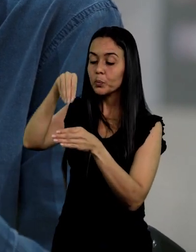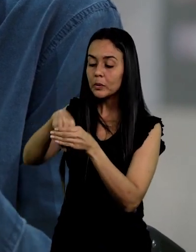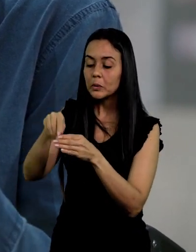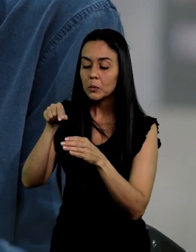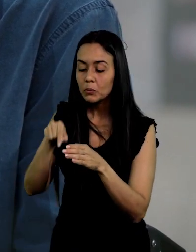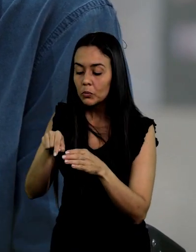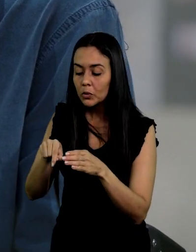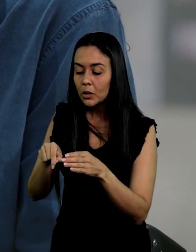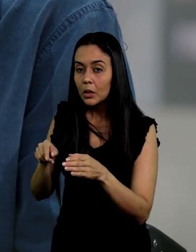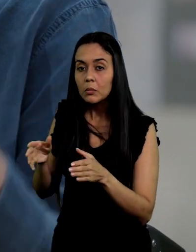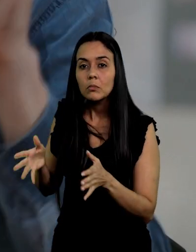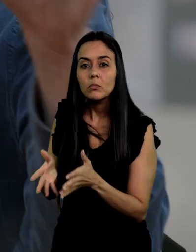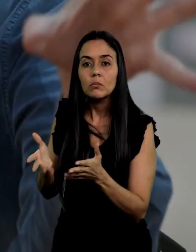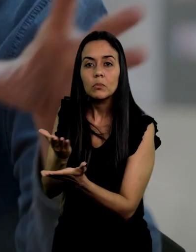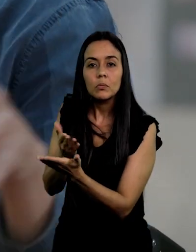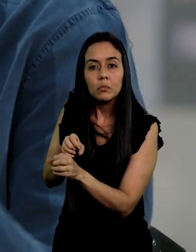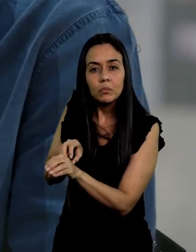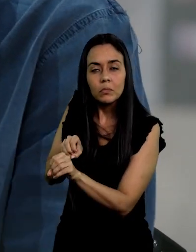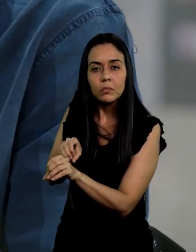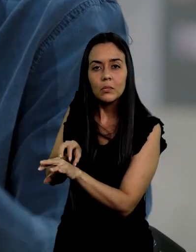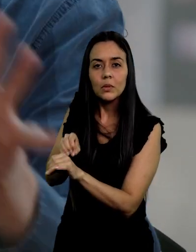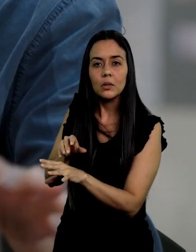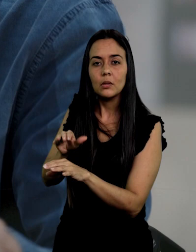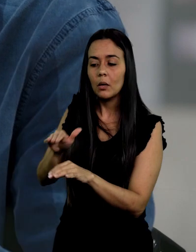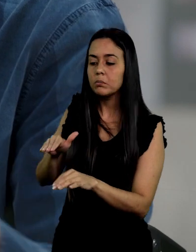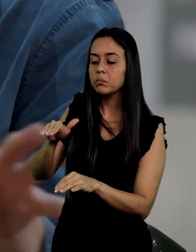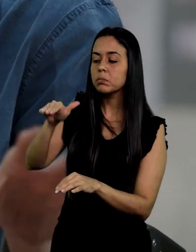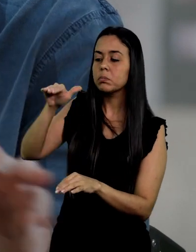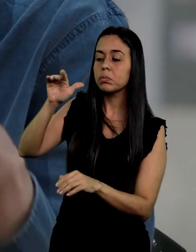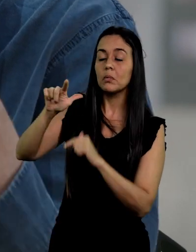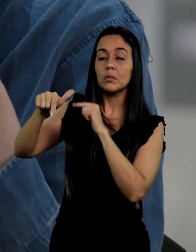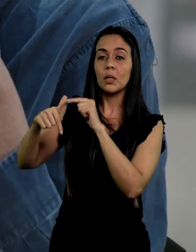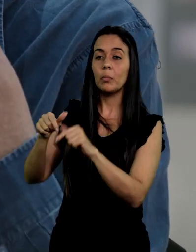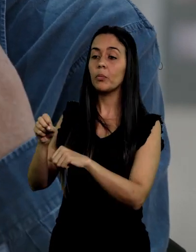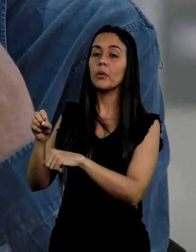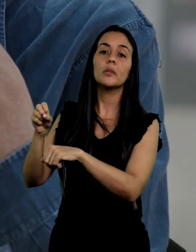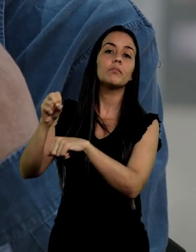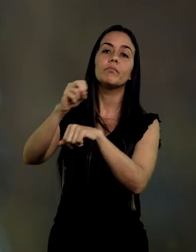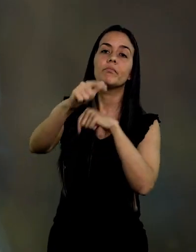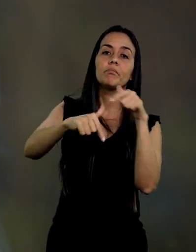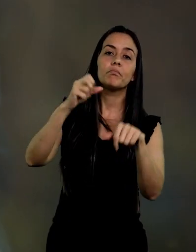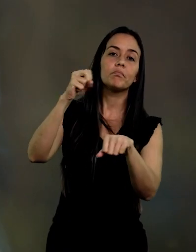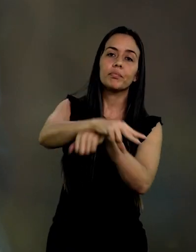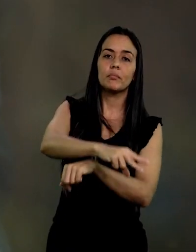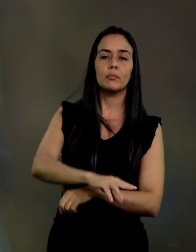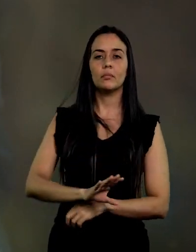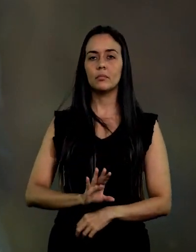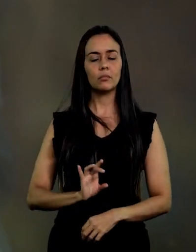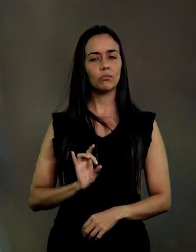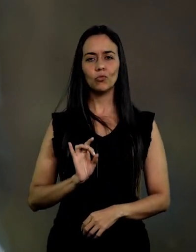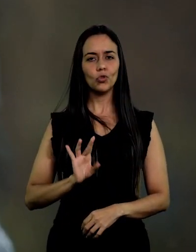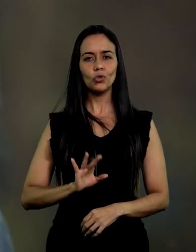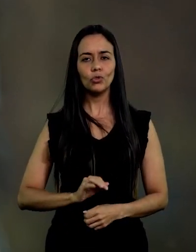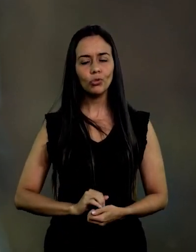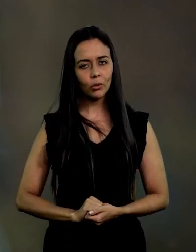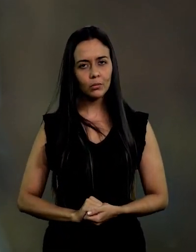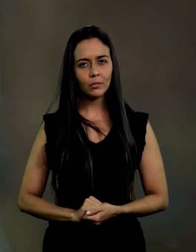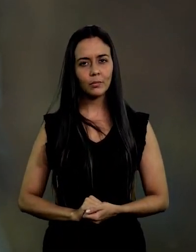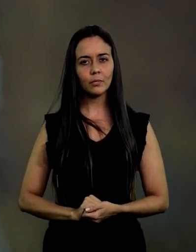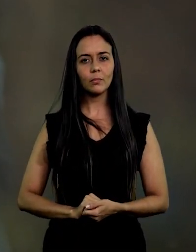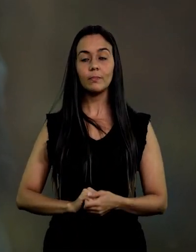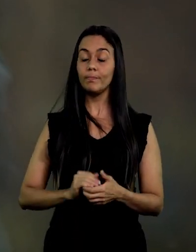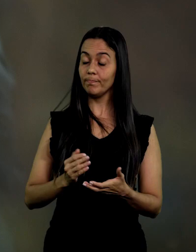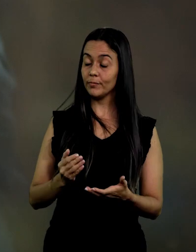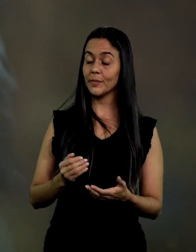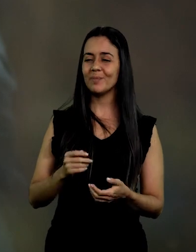treinada, devidamente domesticada, para ir trabalhar na produção, nas fábricas e tudo mais, Sim. Entende? Esse que é